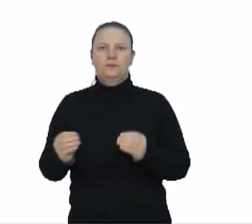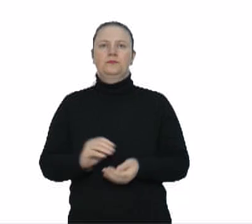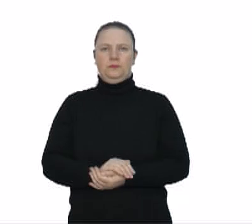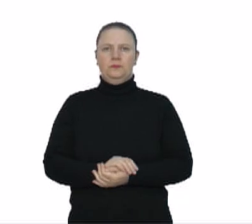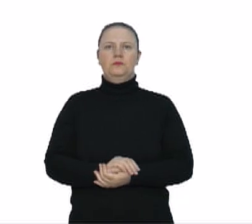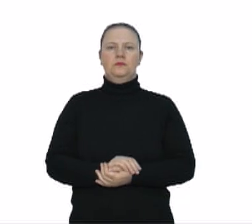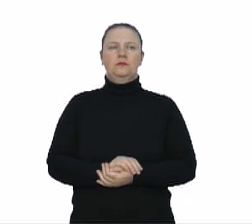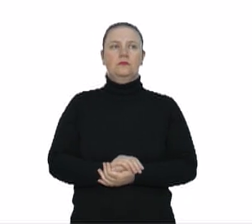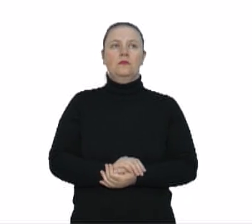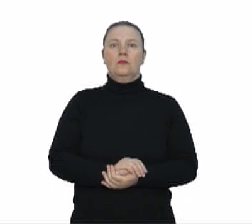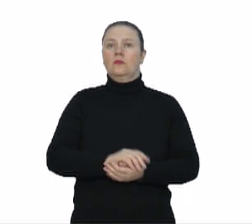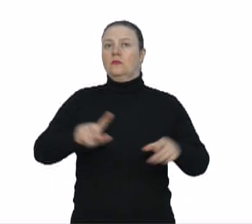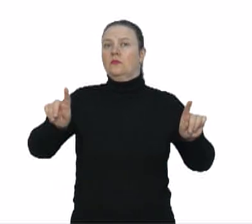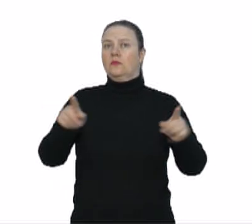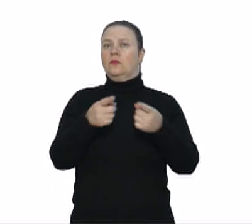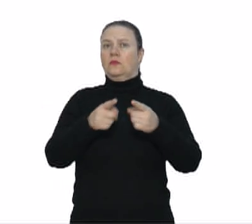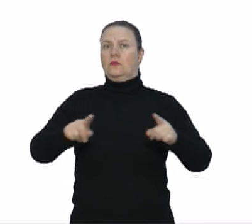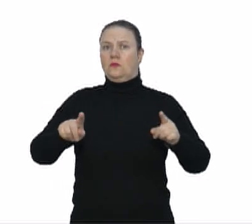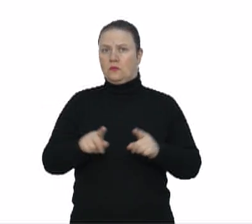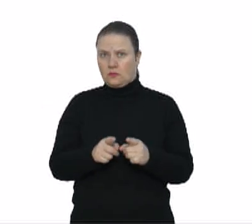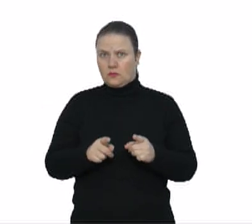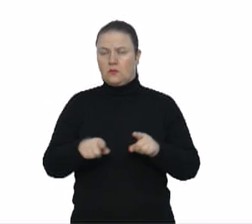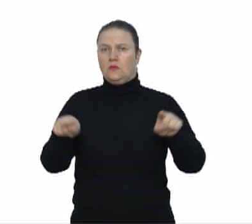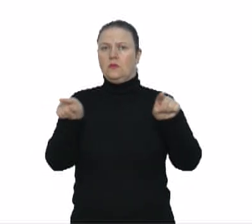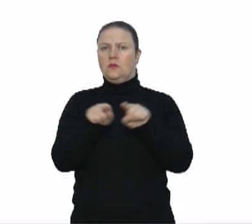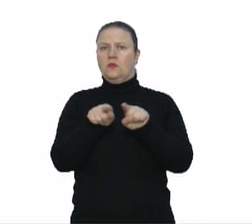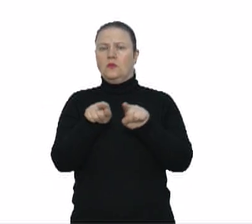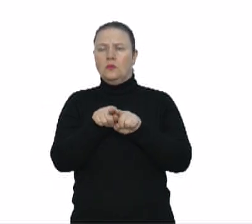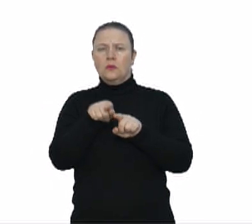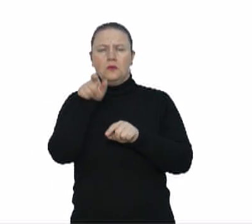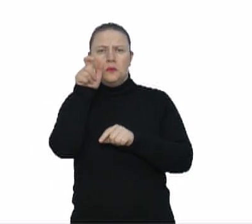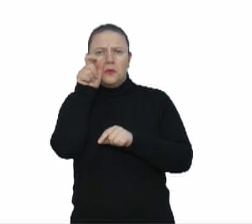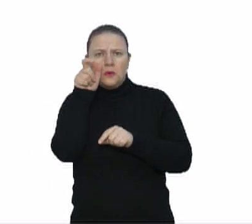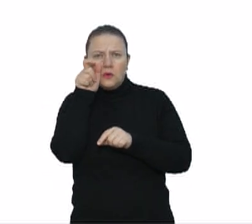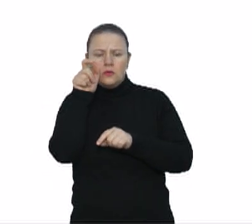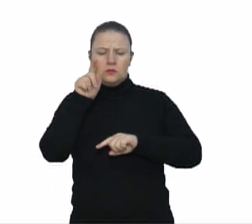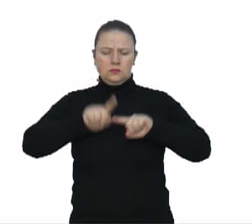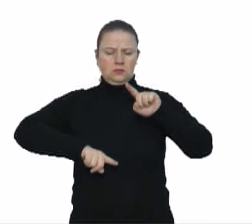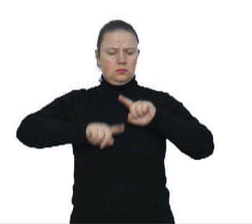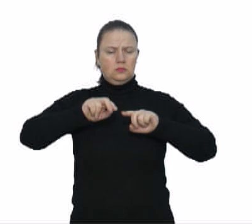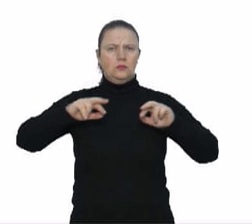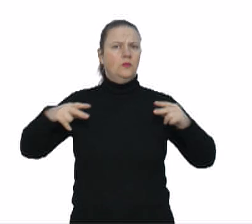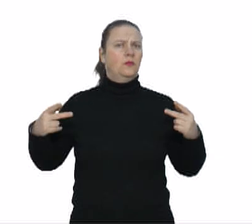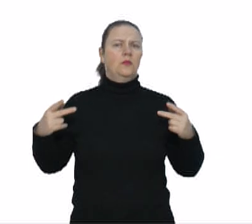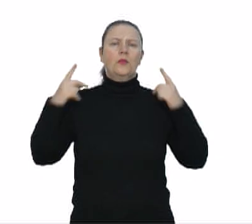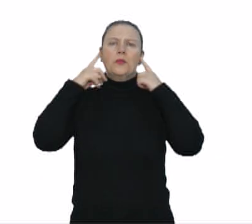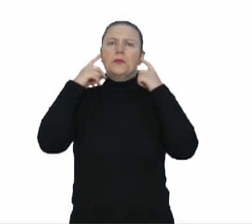Já na música, a gente vai ver sobre os elementos do som, né?